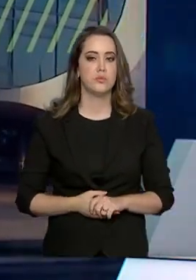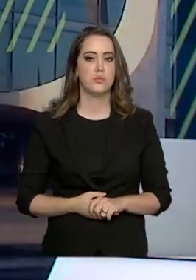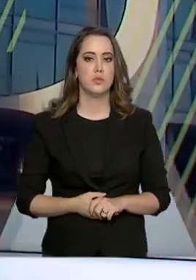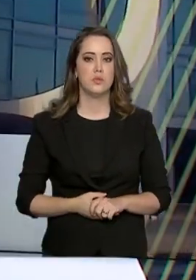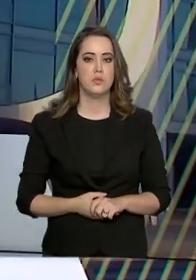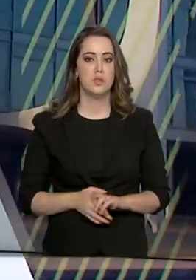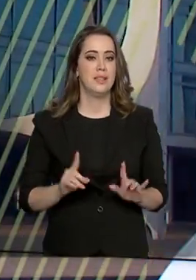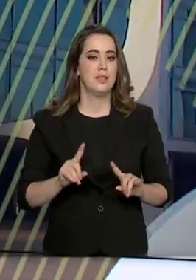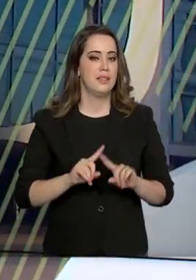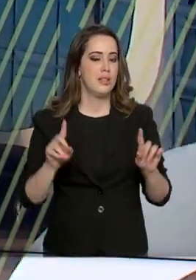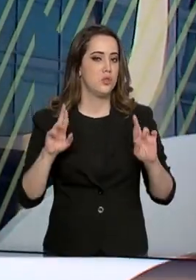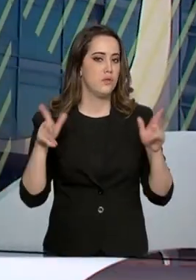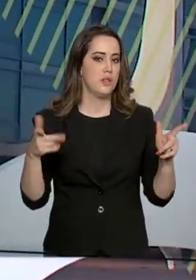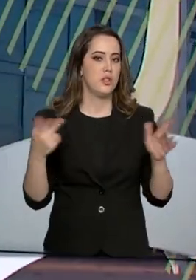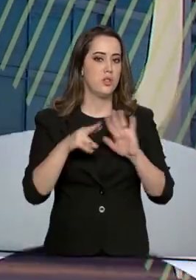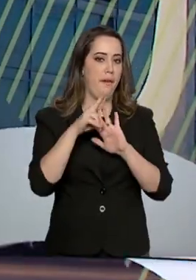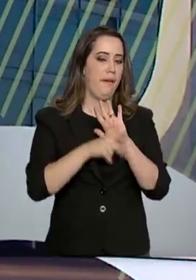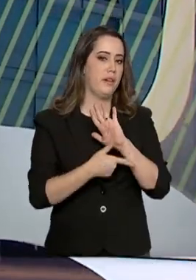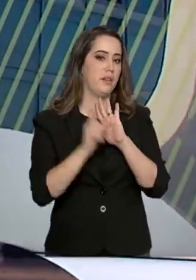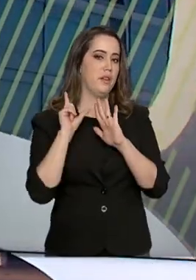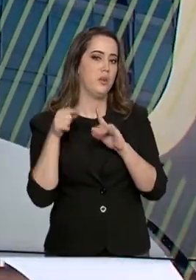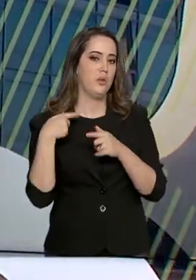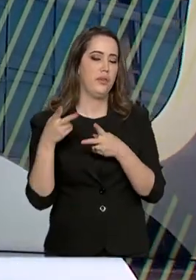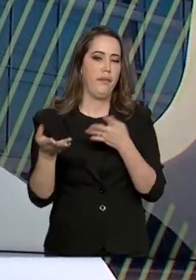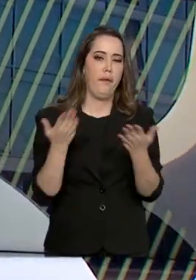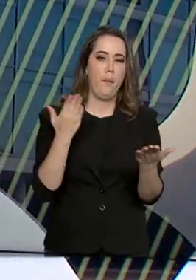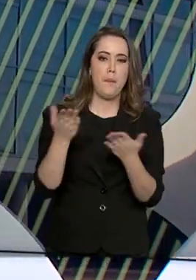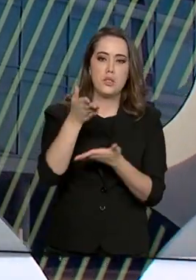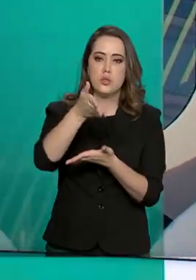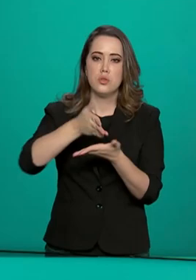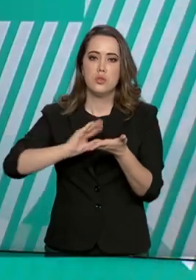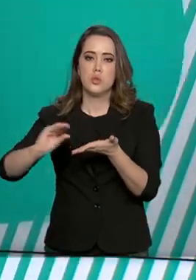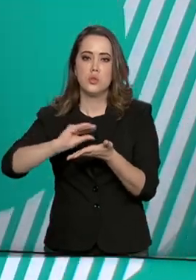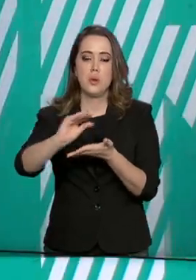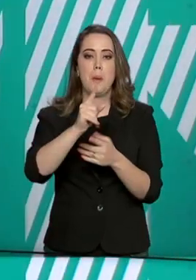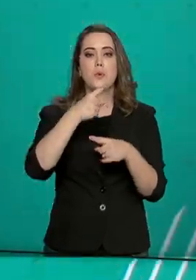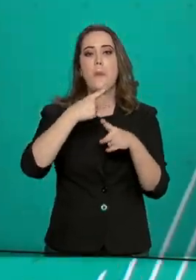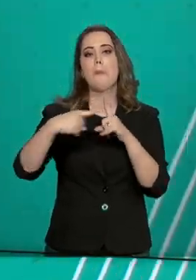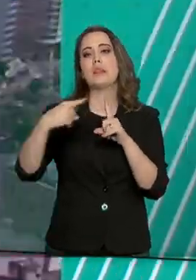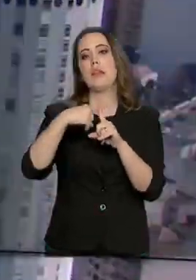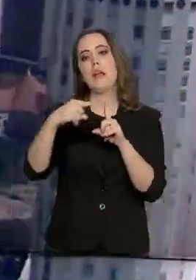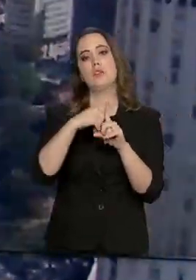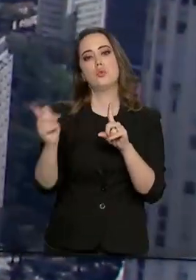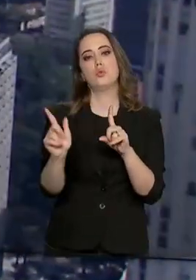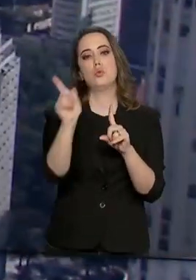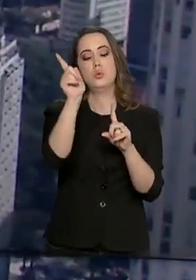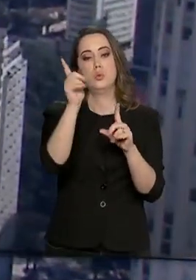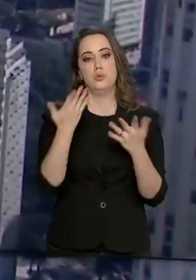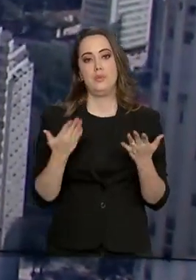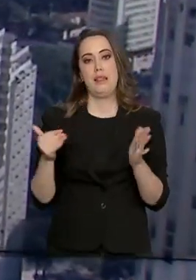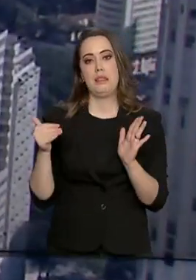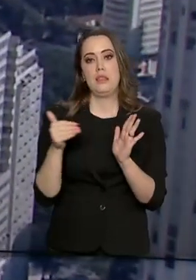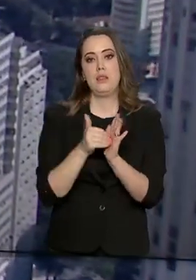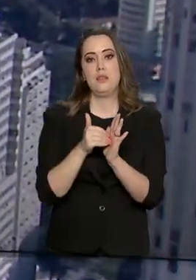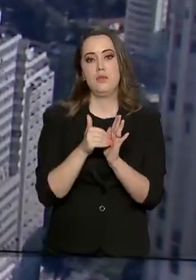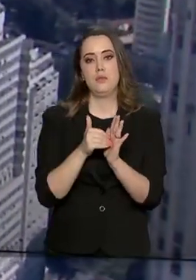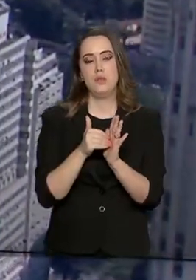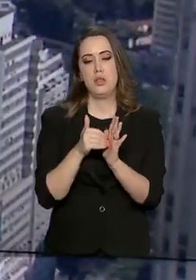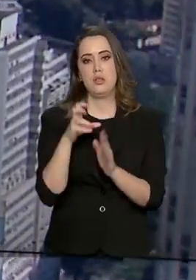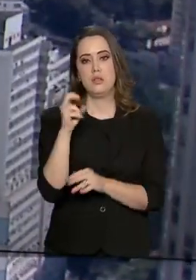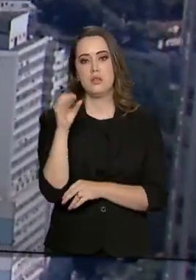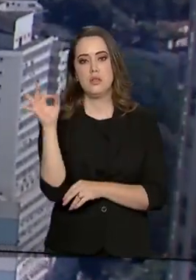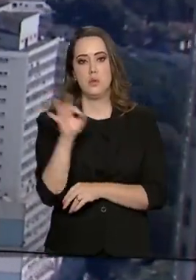volta a valer a regra anterior que previa a repartição de apenas metade deste lucro o limitador de